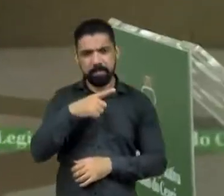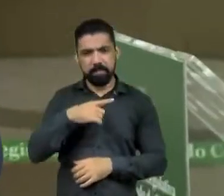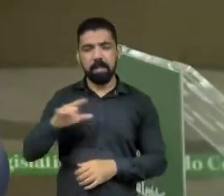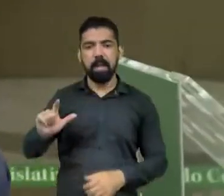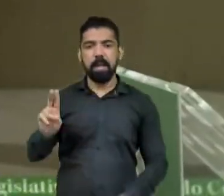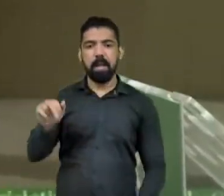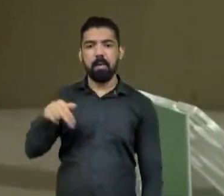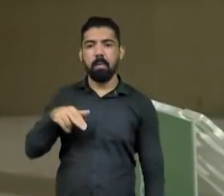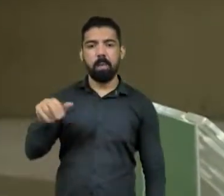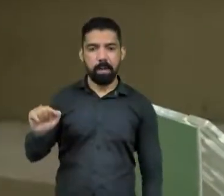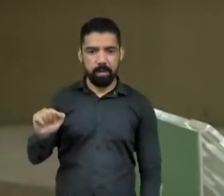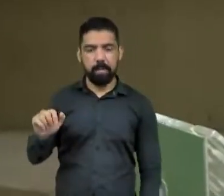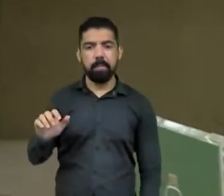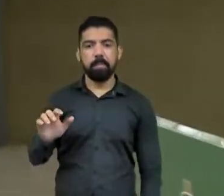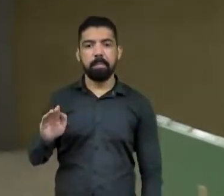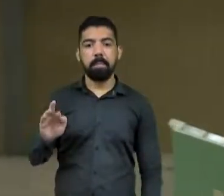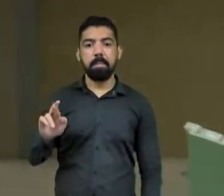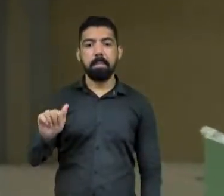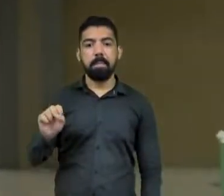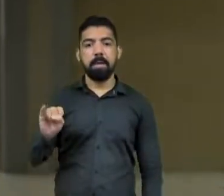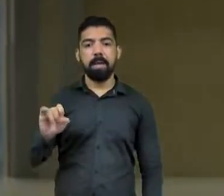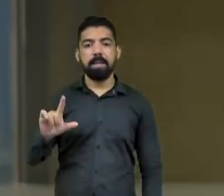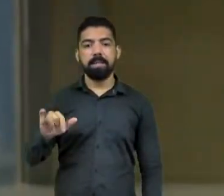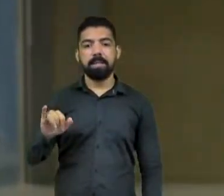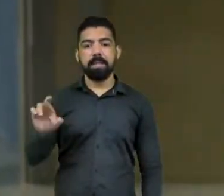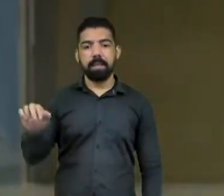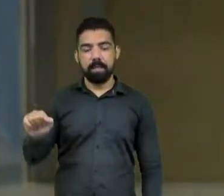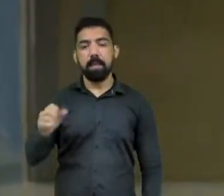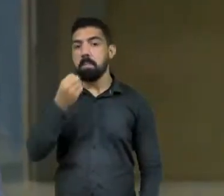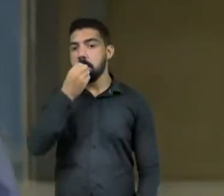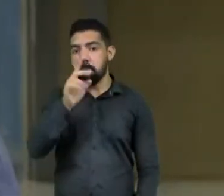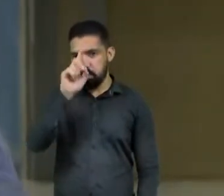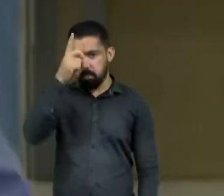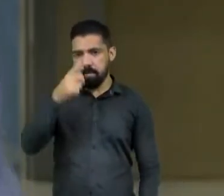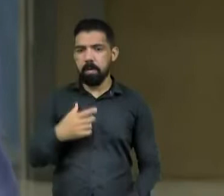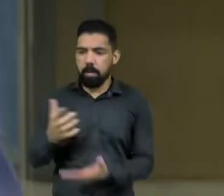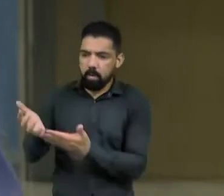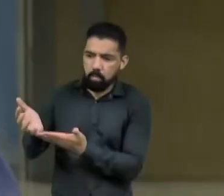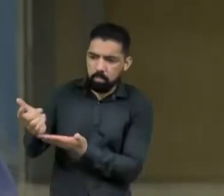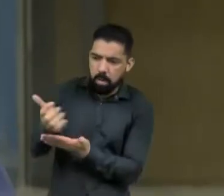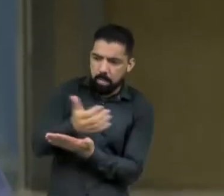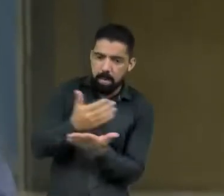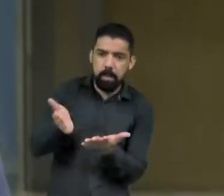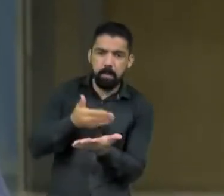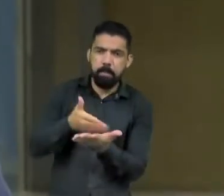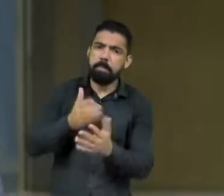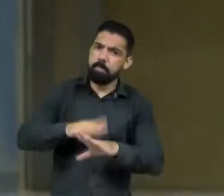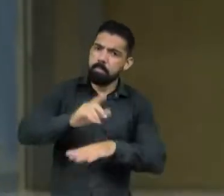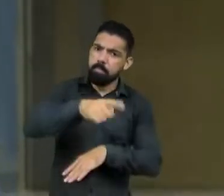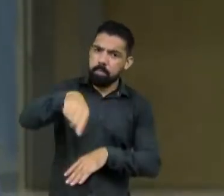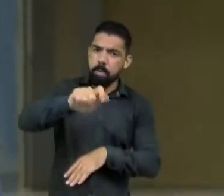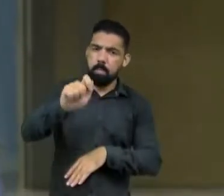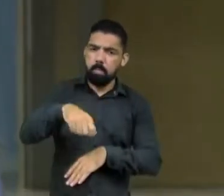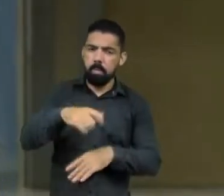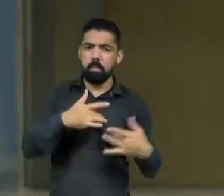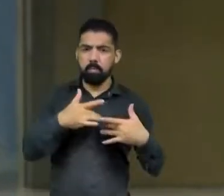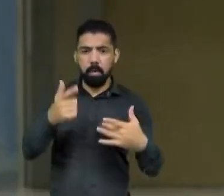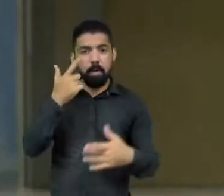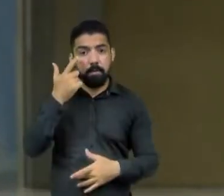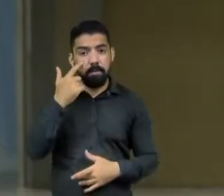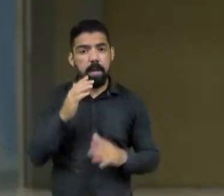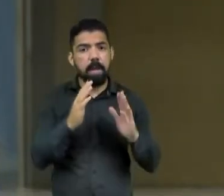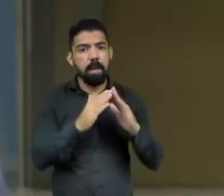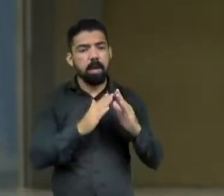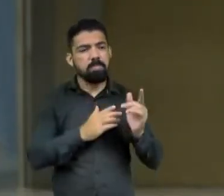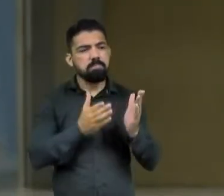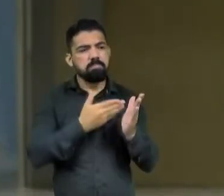brasileira, essa ideia interessantíssima de recolhimento de livros. Você já pode fazer uma doação, dê uma conferida em casa, aquele livro que você